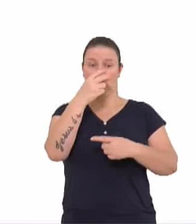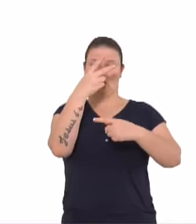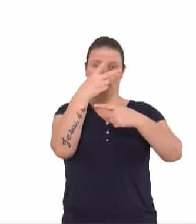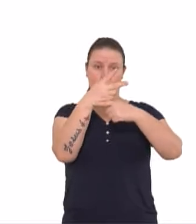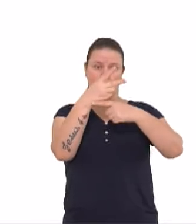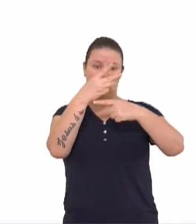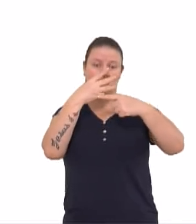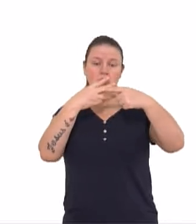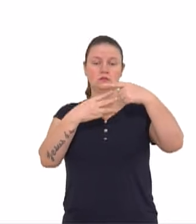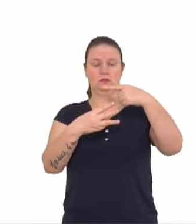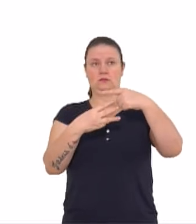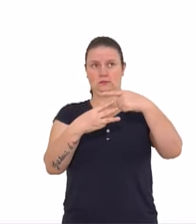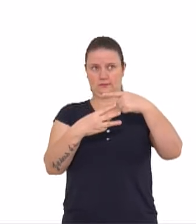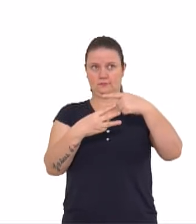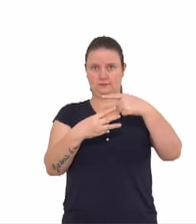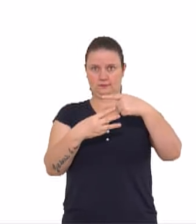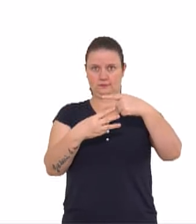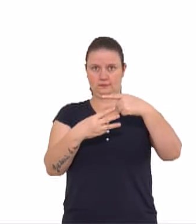2/3.